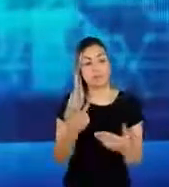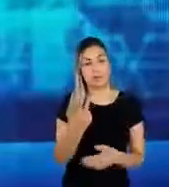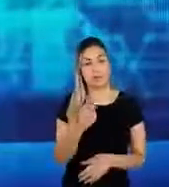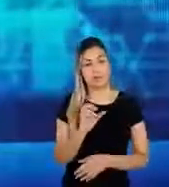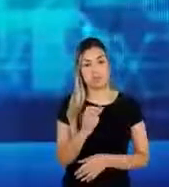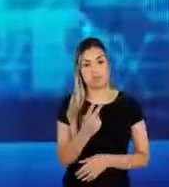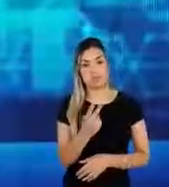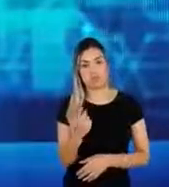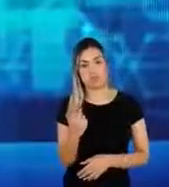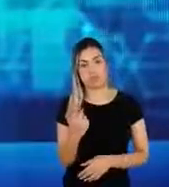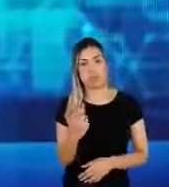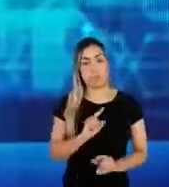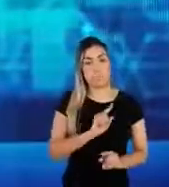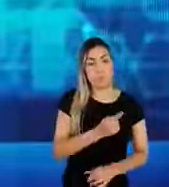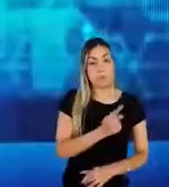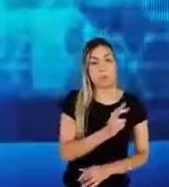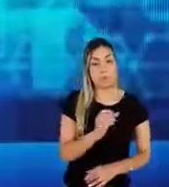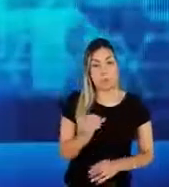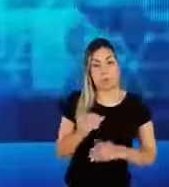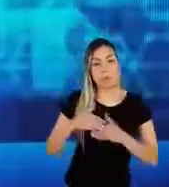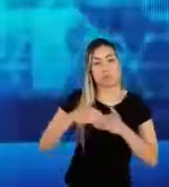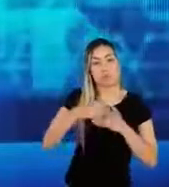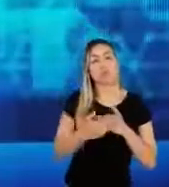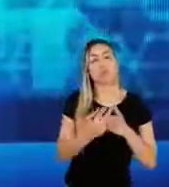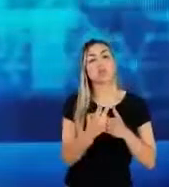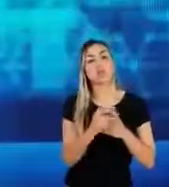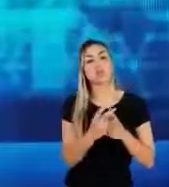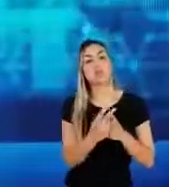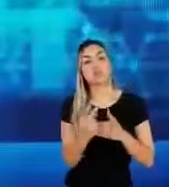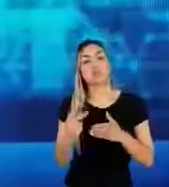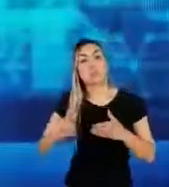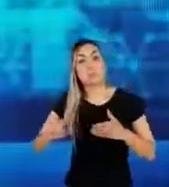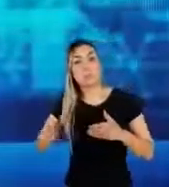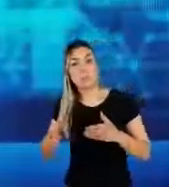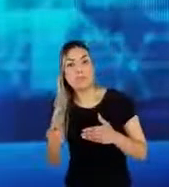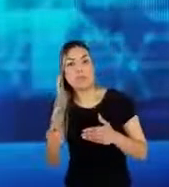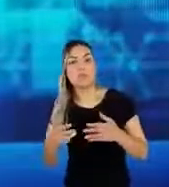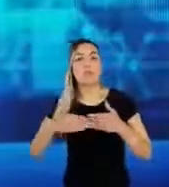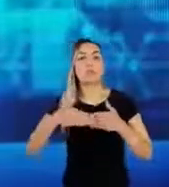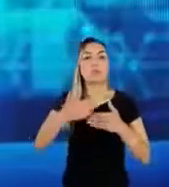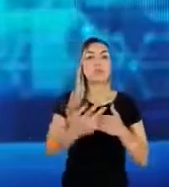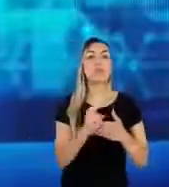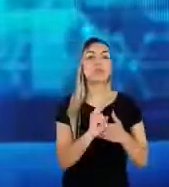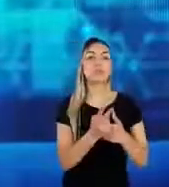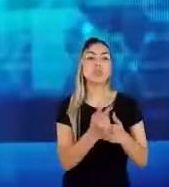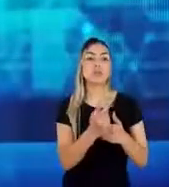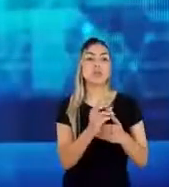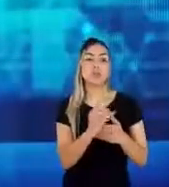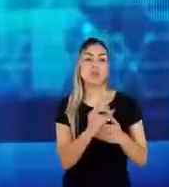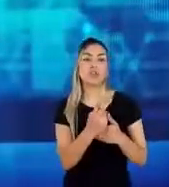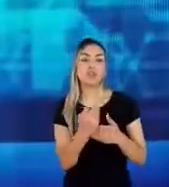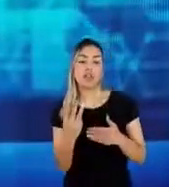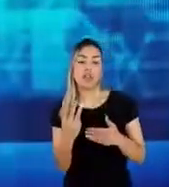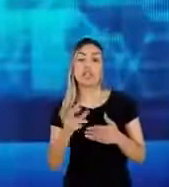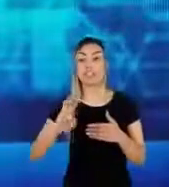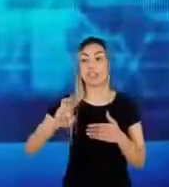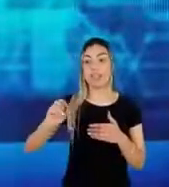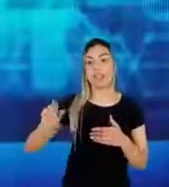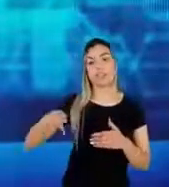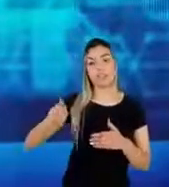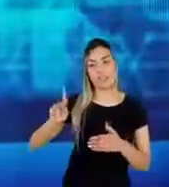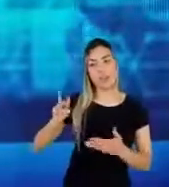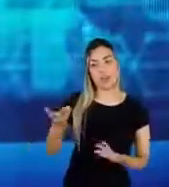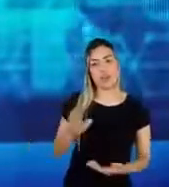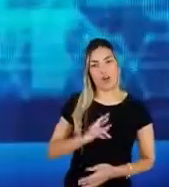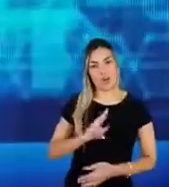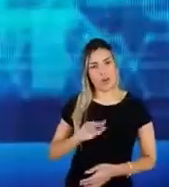1.500, para 2022 para 1.000 e para 2023 os 500 kW que o Rui comentou. E,